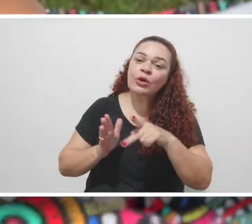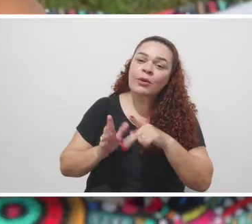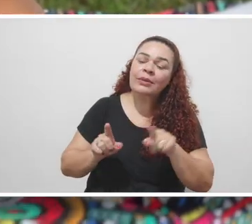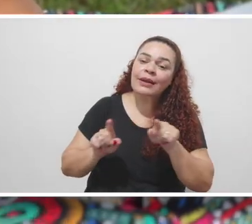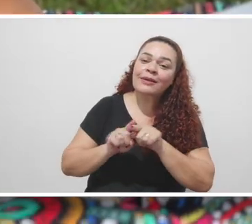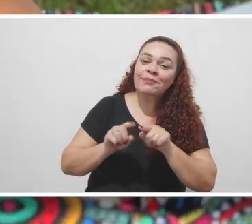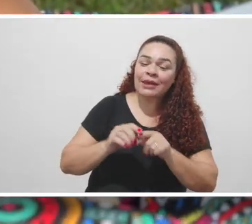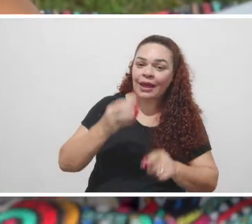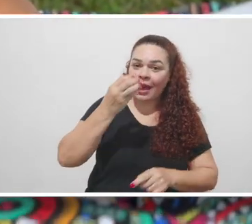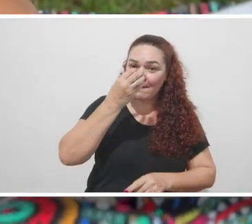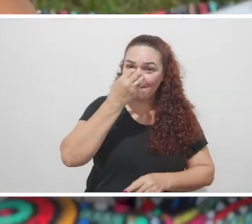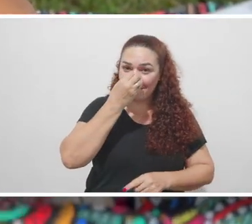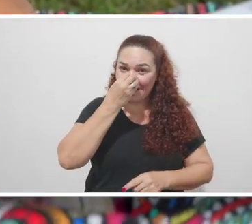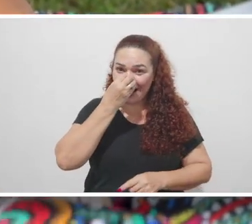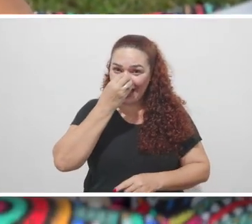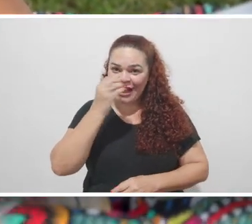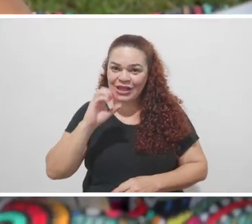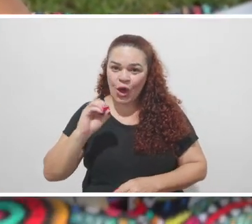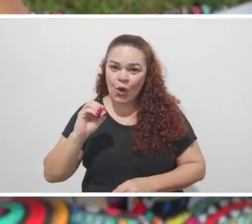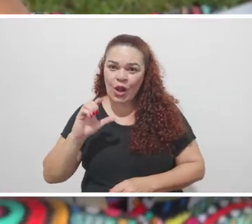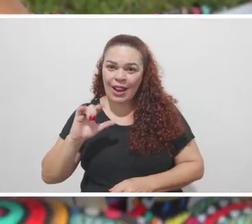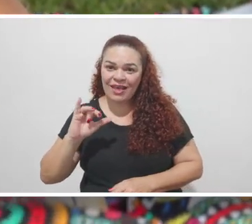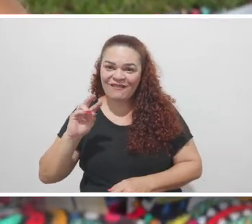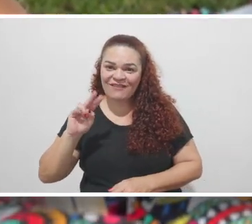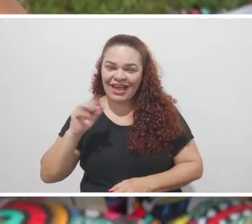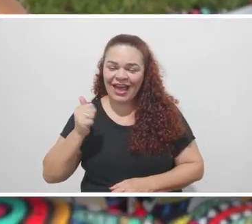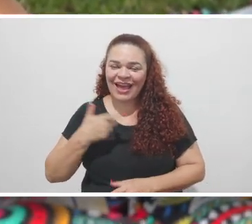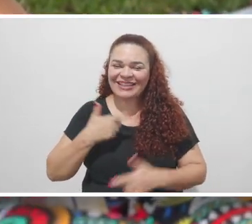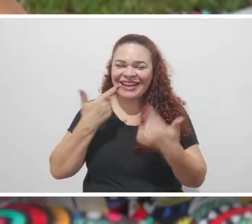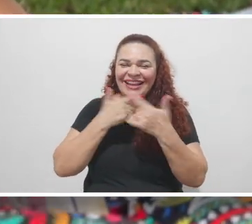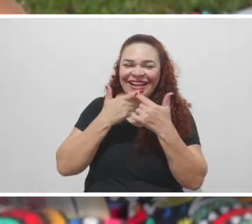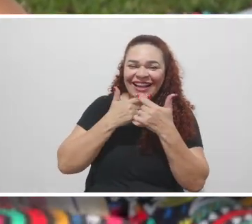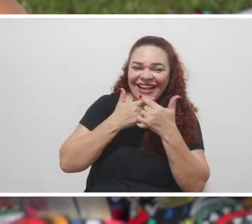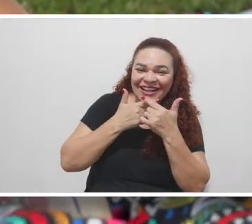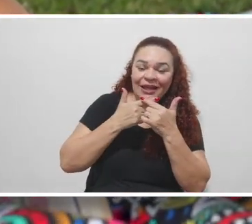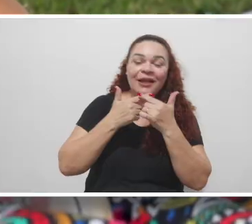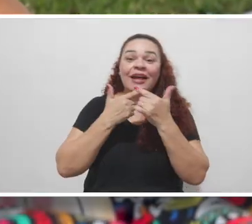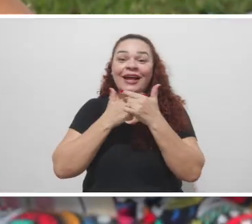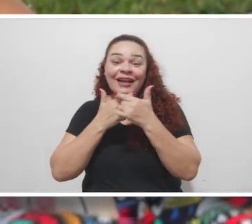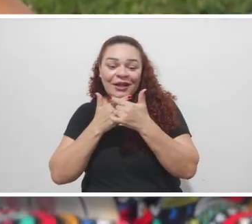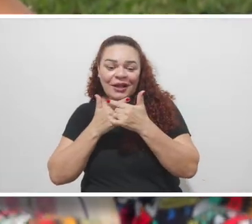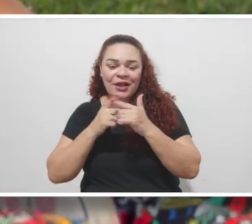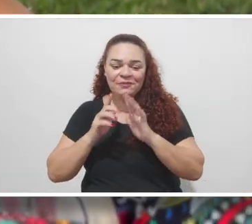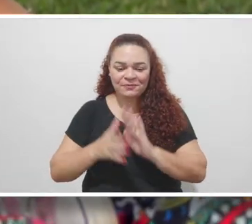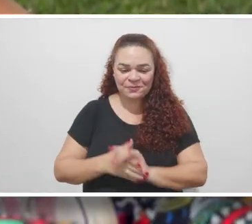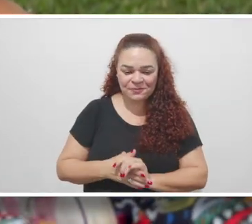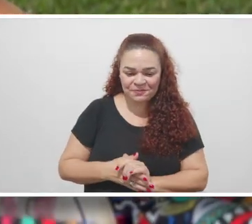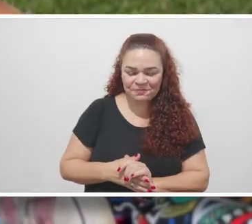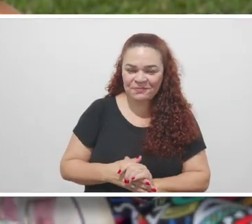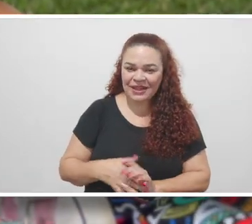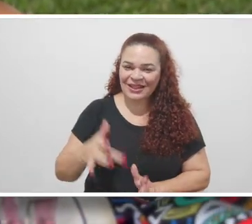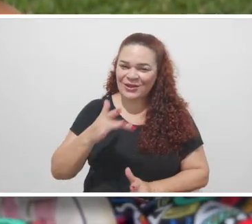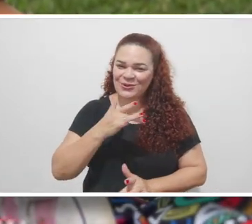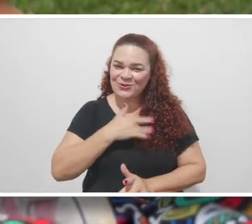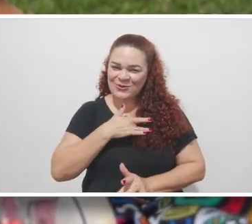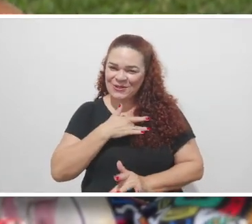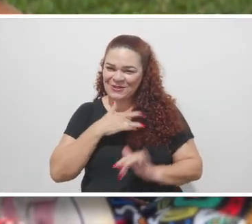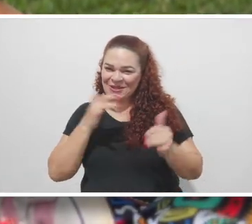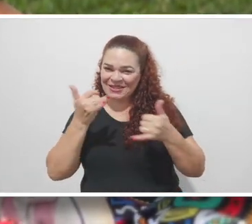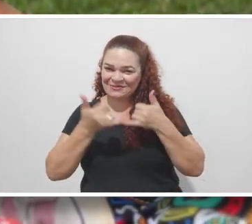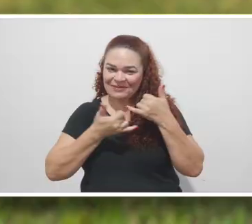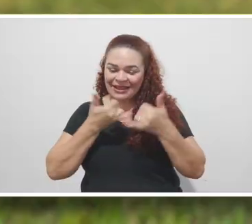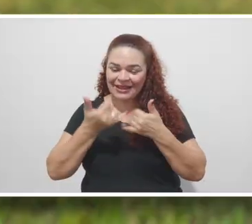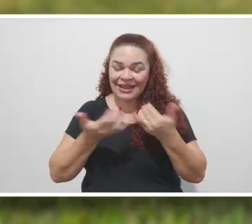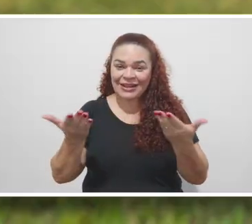Inclusive, a gente aprendeu tanta coisa com a palhaça Lívia. Cada atrapalhada que ela fazia arrancava sorrisos dos nossos lábios e colocava novos pensamentos em nossos